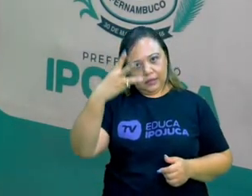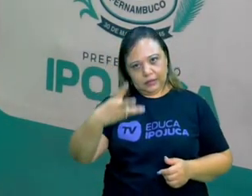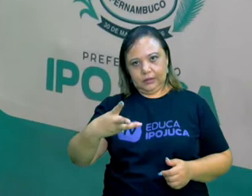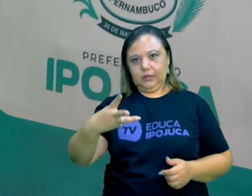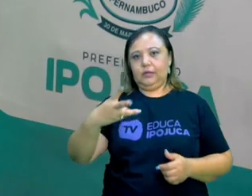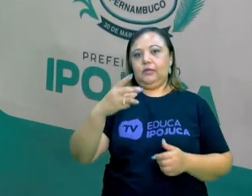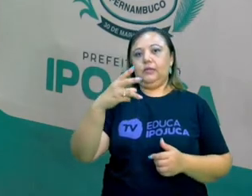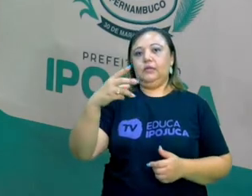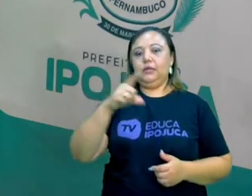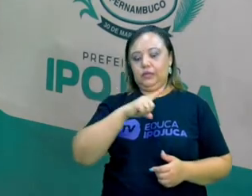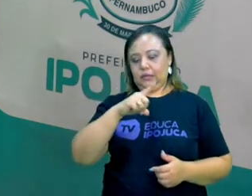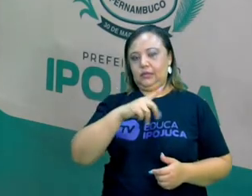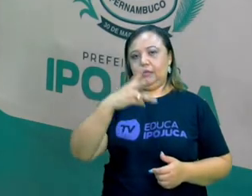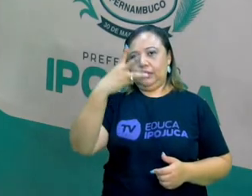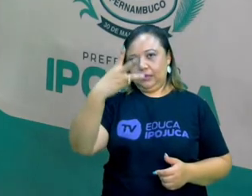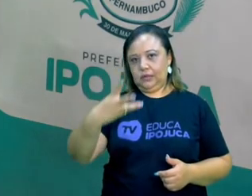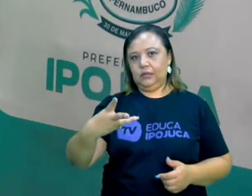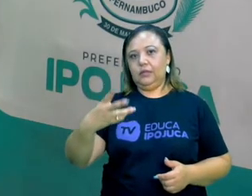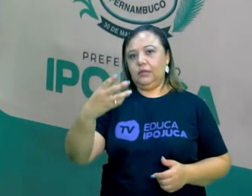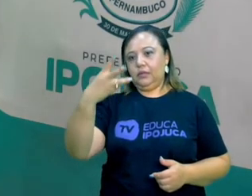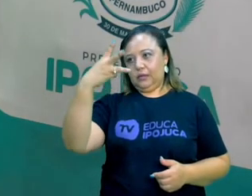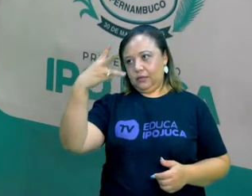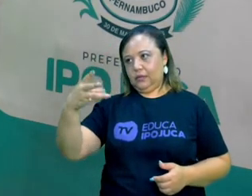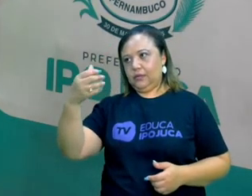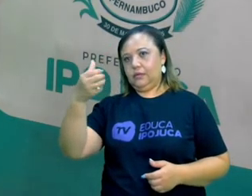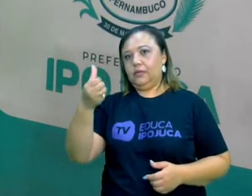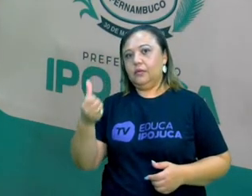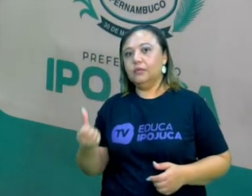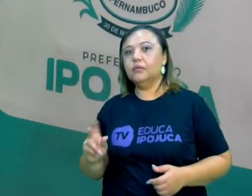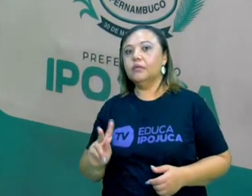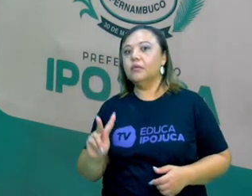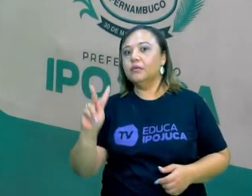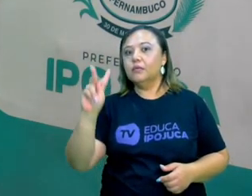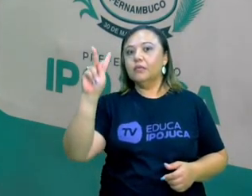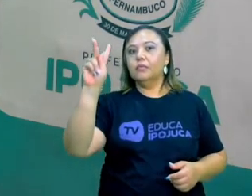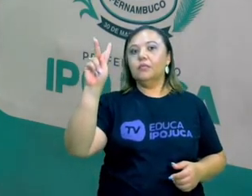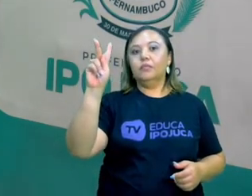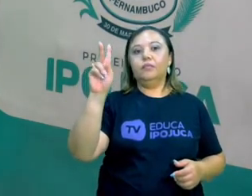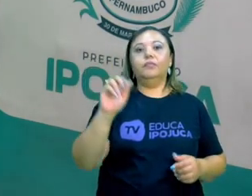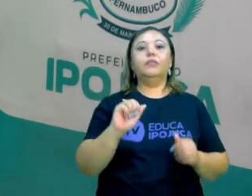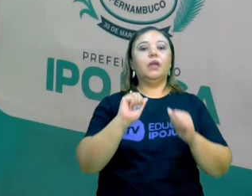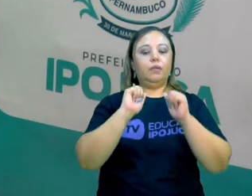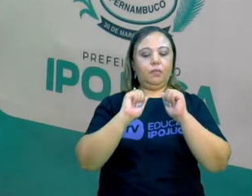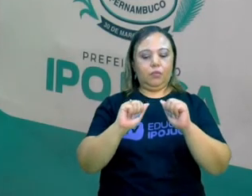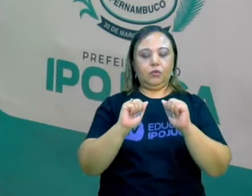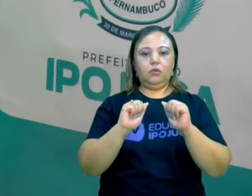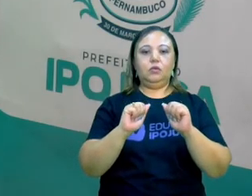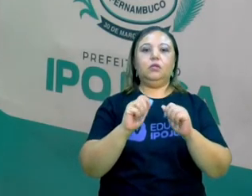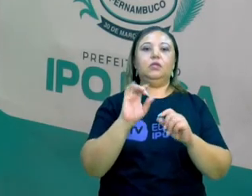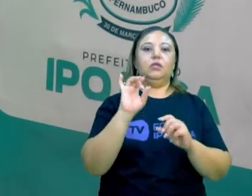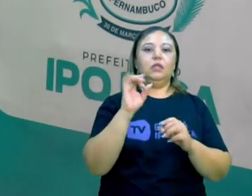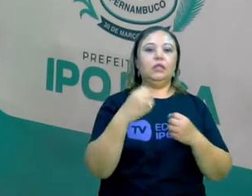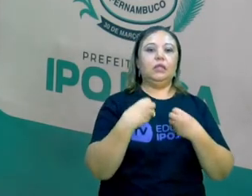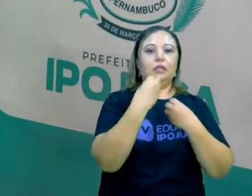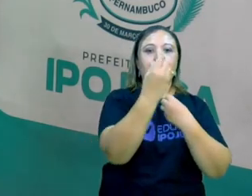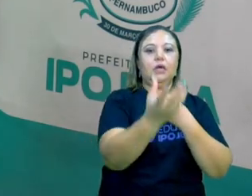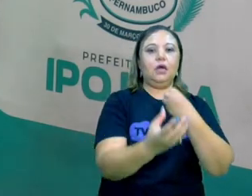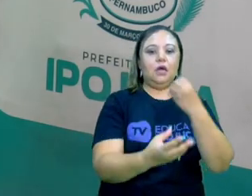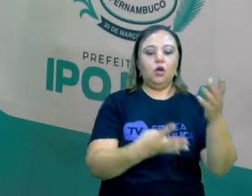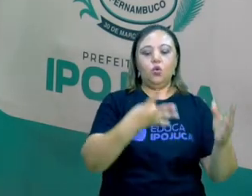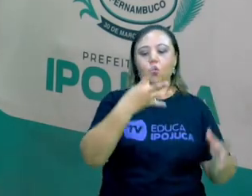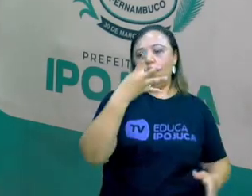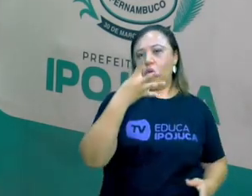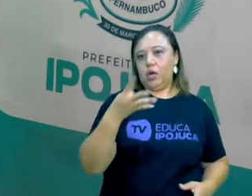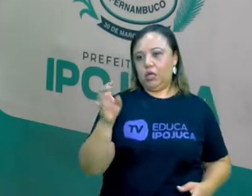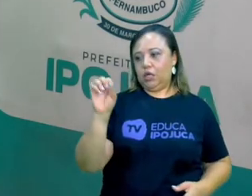336 quilos de alimento no total. Ela já adiantou aqui que pode distribuir 48 para